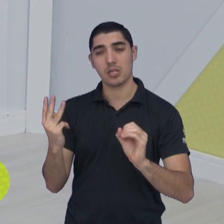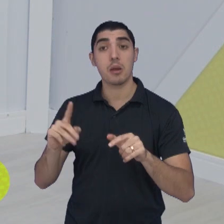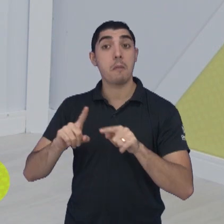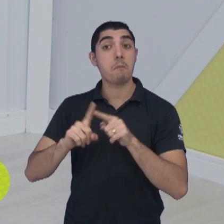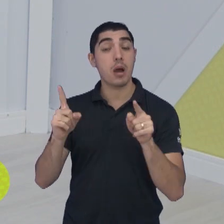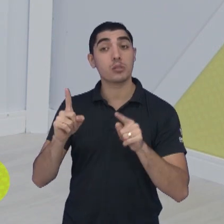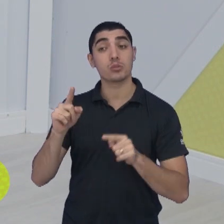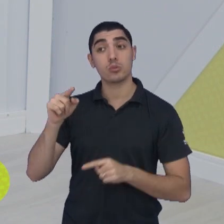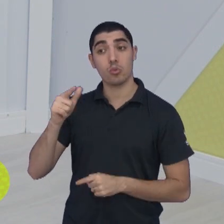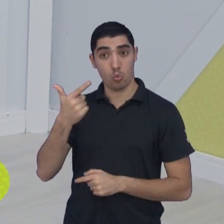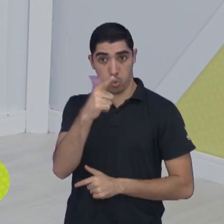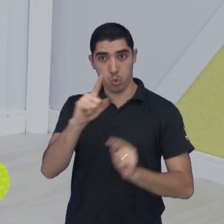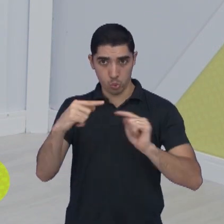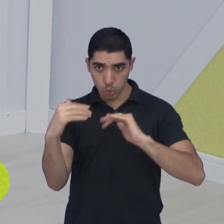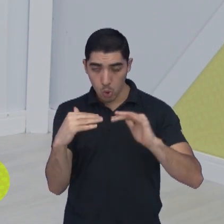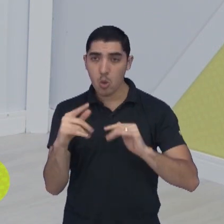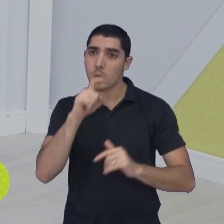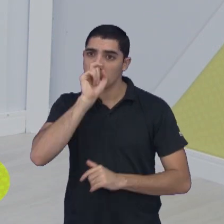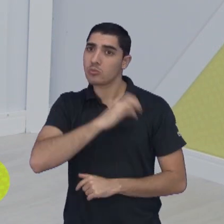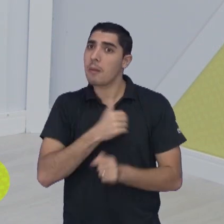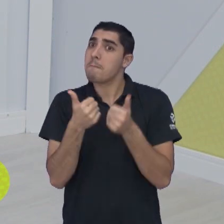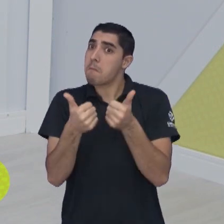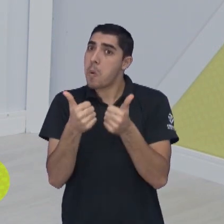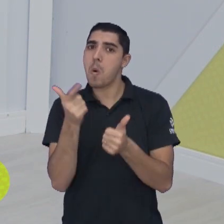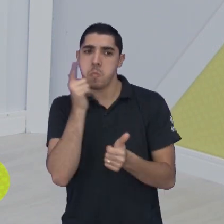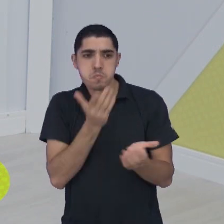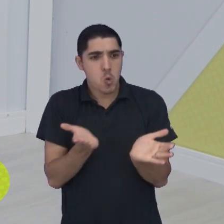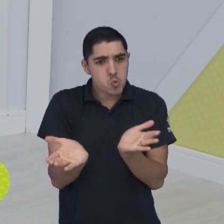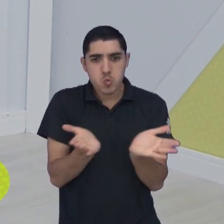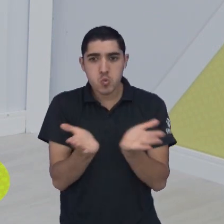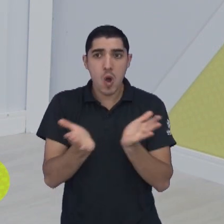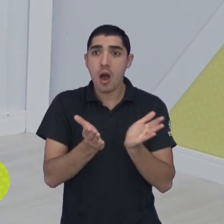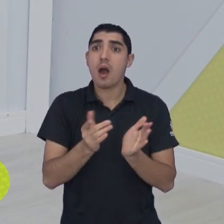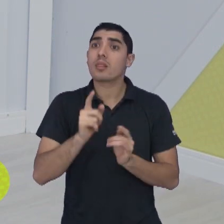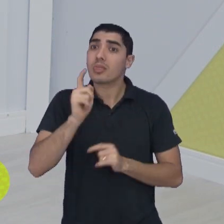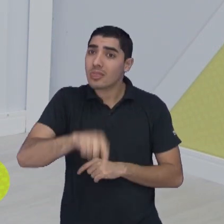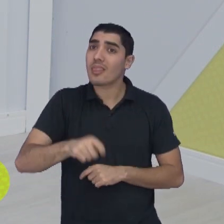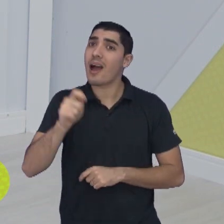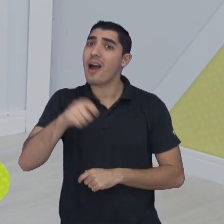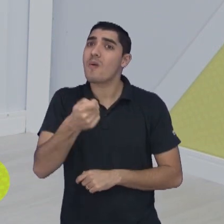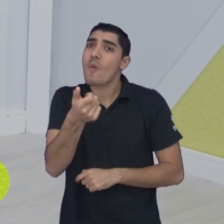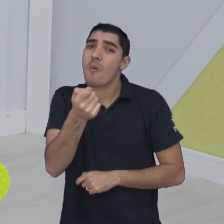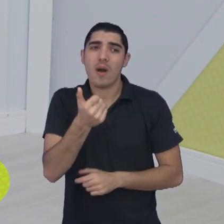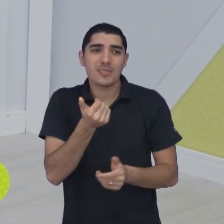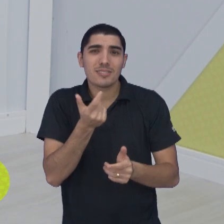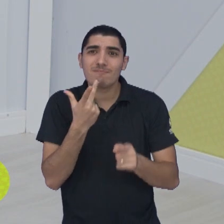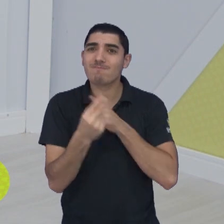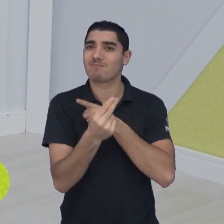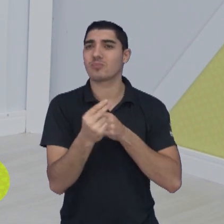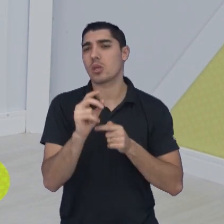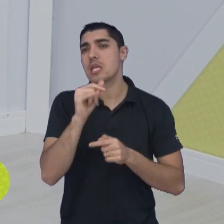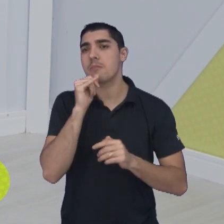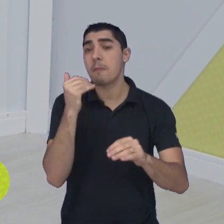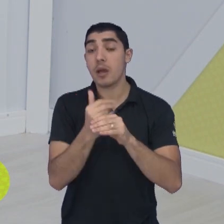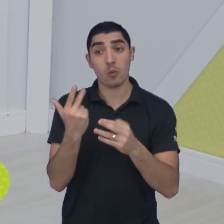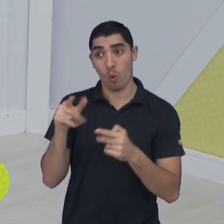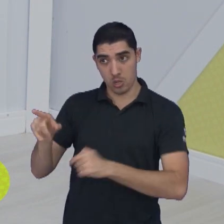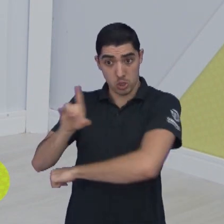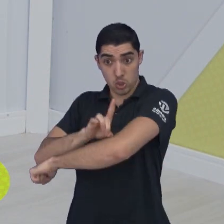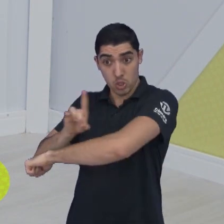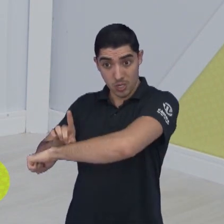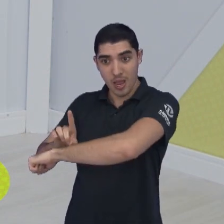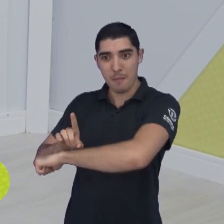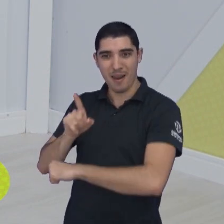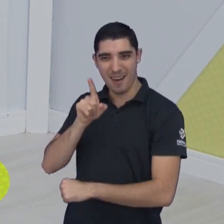José jogou bem. Alguns até poderiam ter saído com a vitória, onde empate aconteceu. O próprio Água Santa, o jogo lá no Canindé, o São José